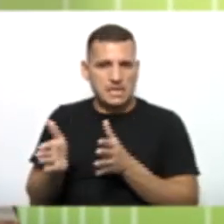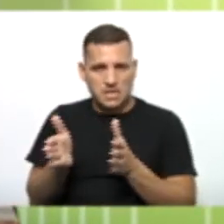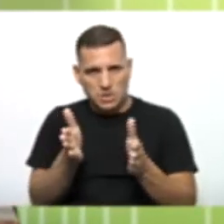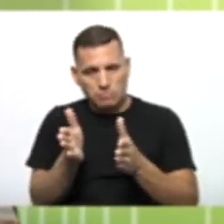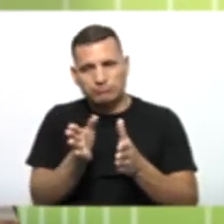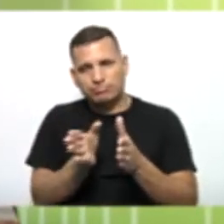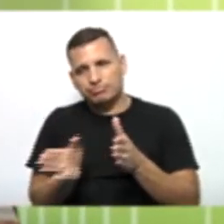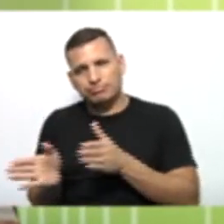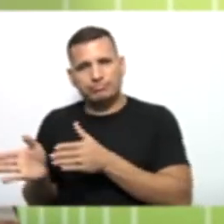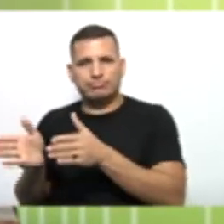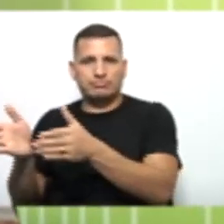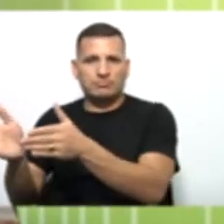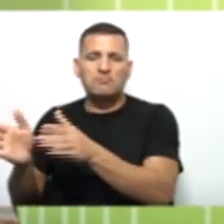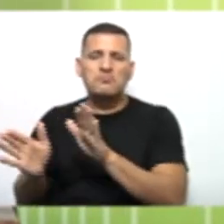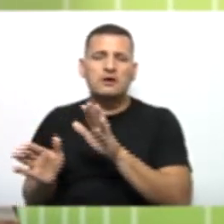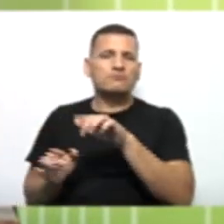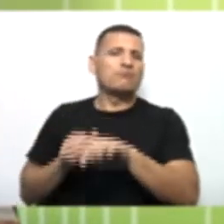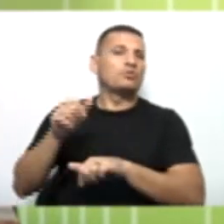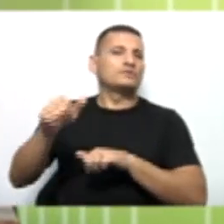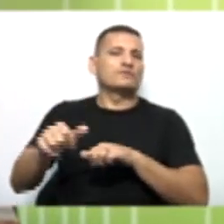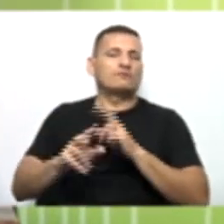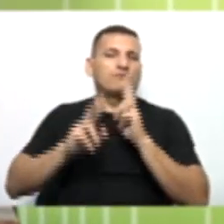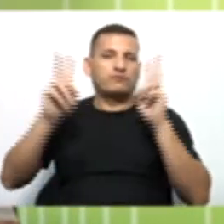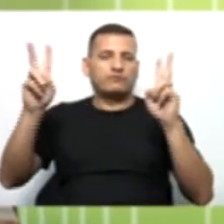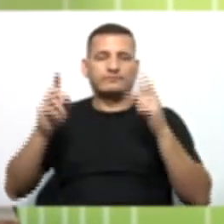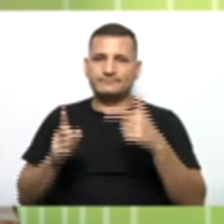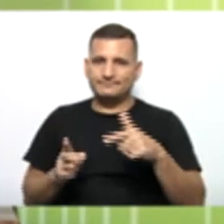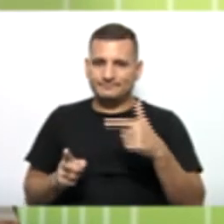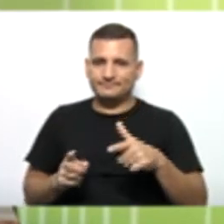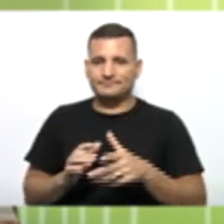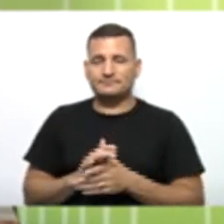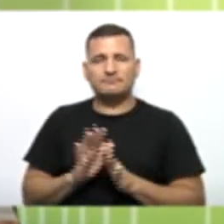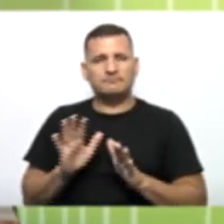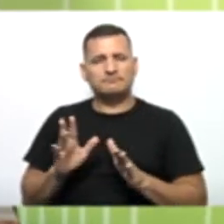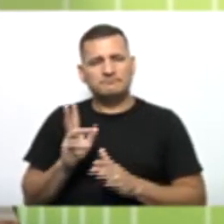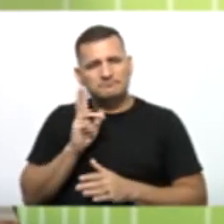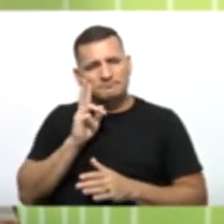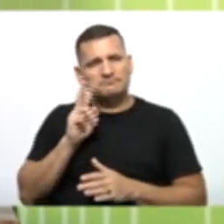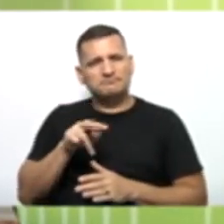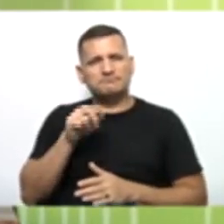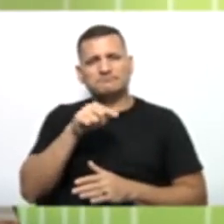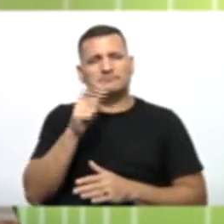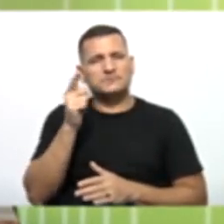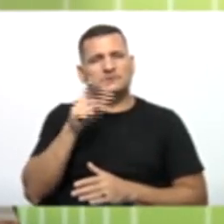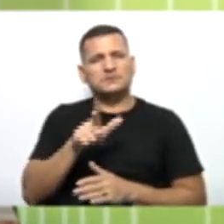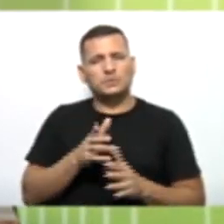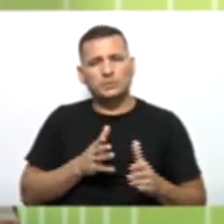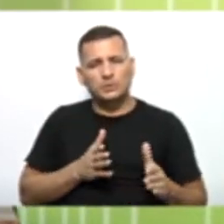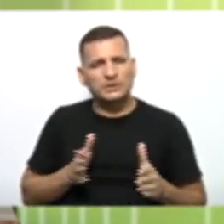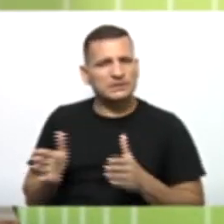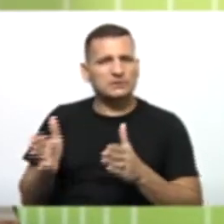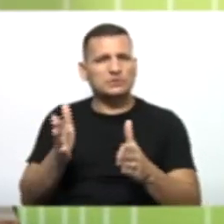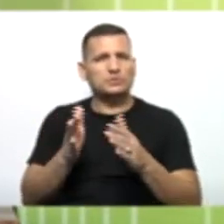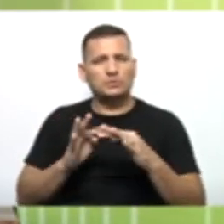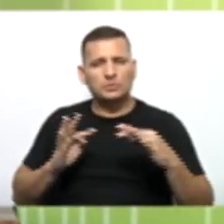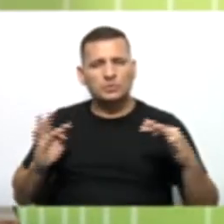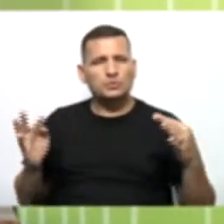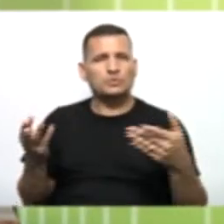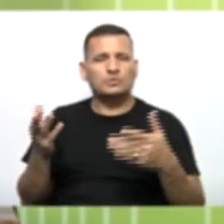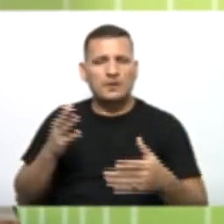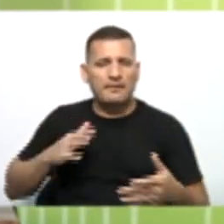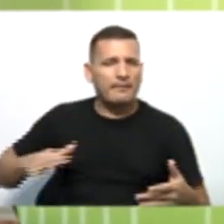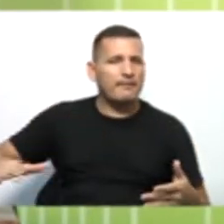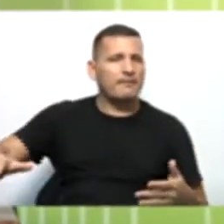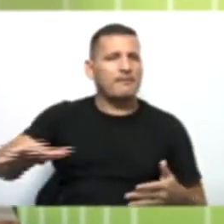era uma capacidade de modificação tão grande. Nós vemos que ele conseguiu poluir todo um rio, prejudicar toda uma área em torno. Então